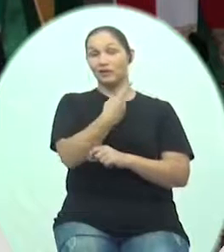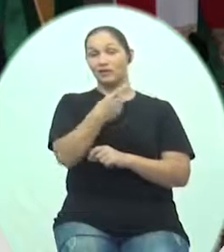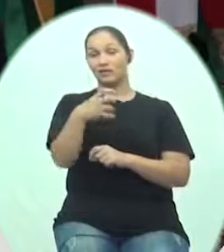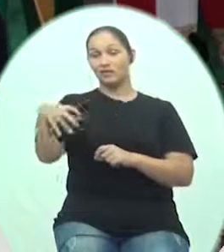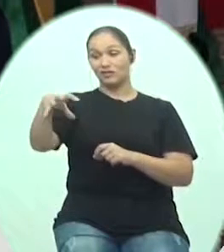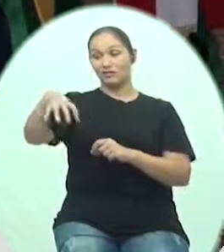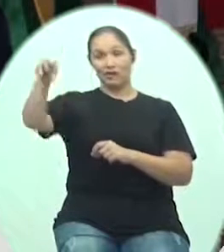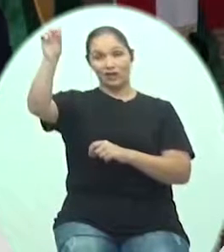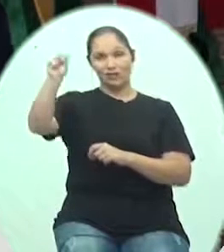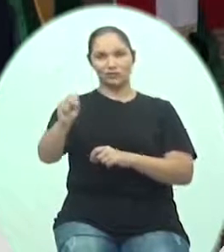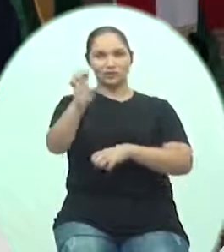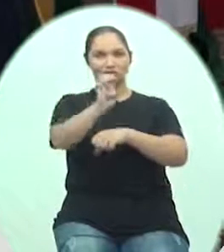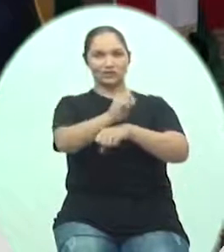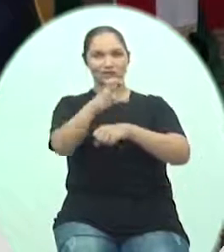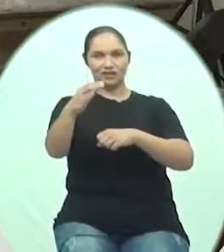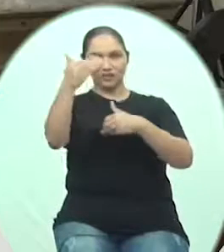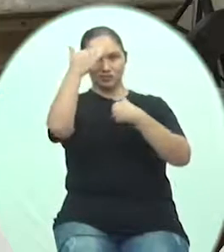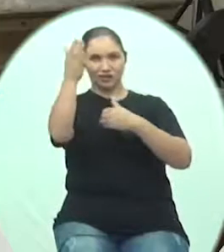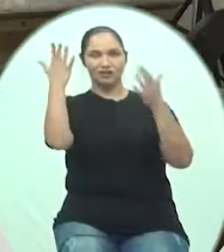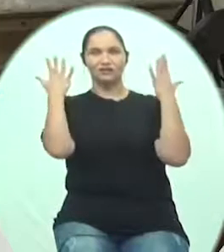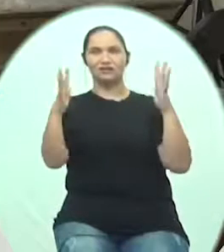Obrigado e parabéns